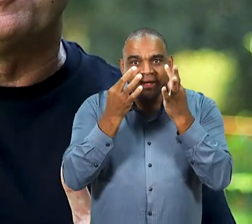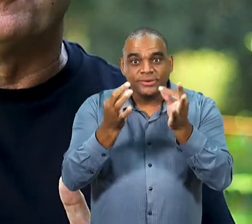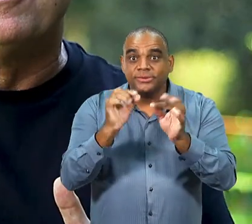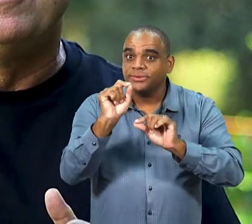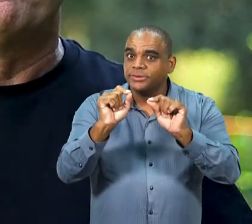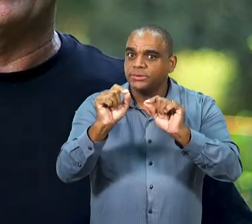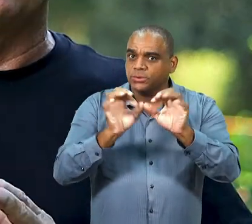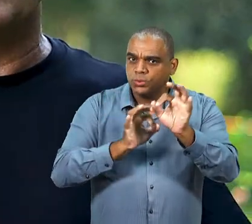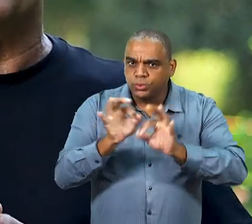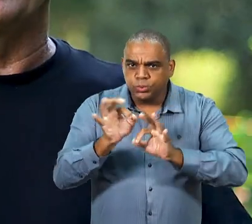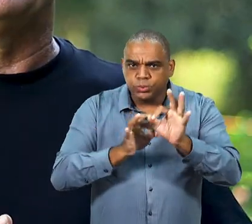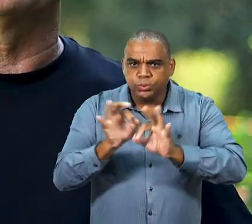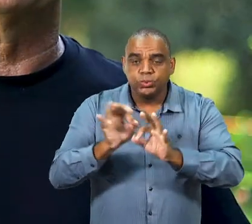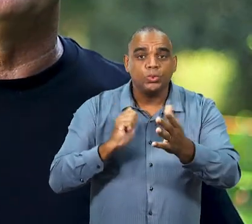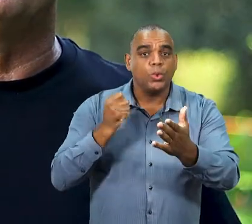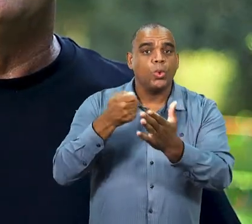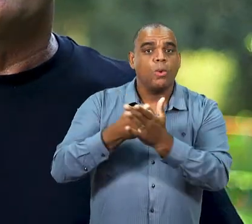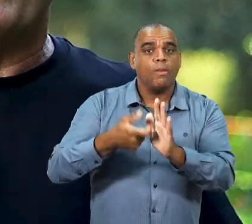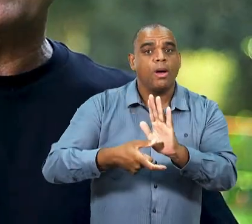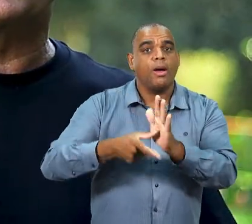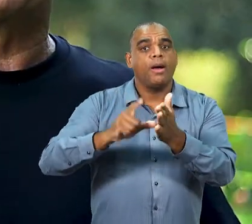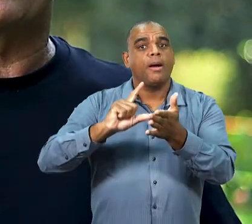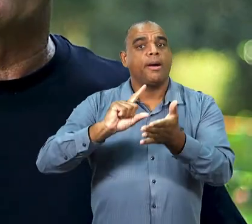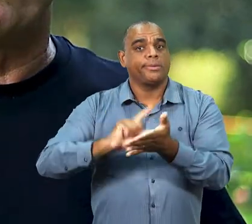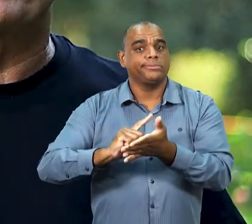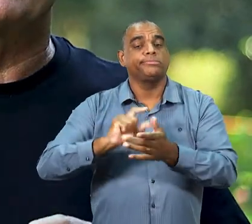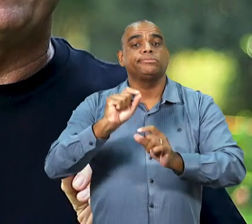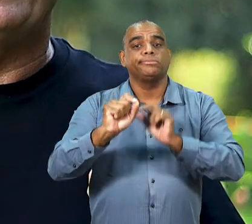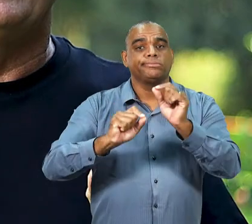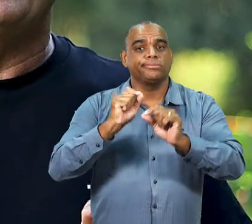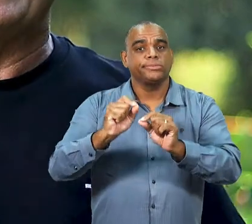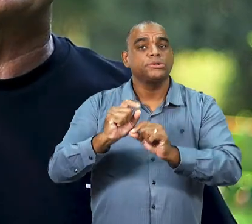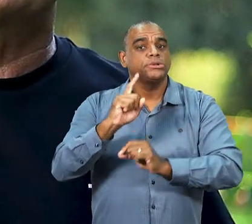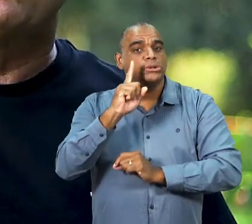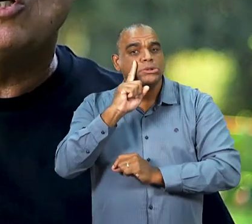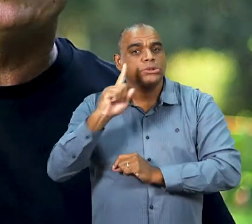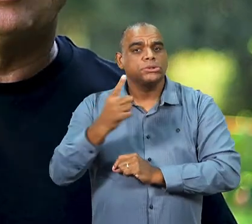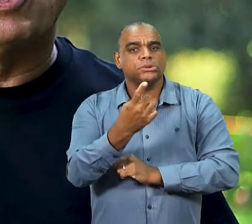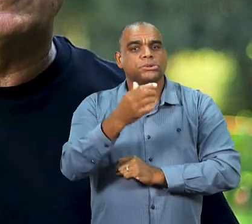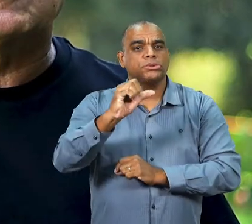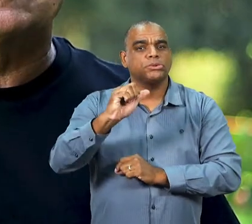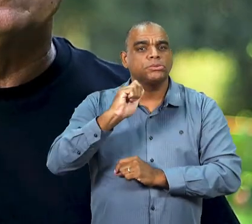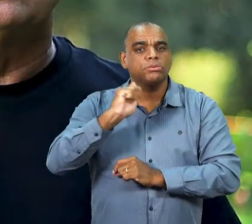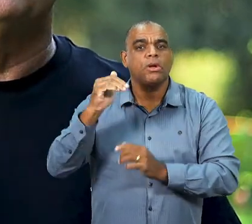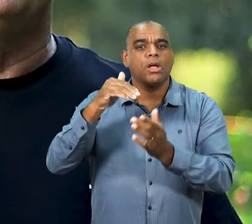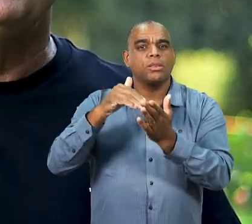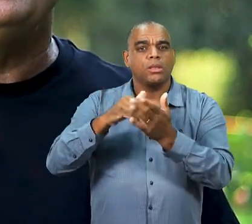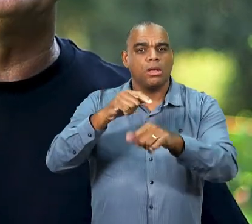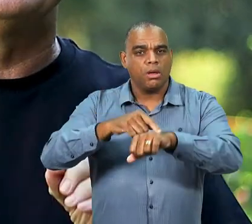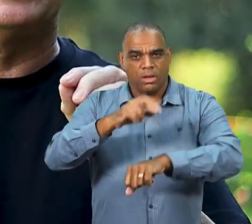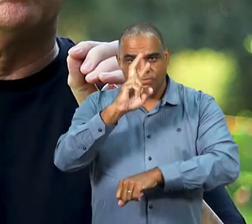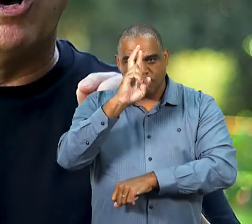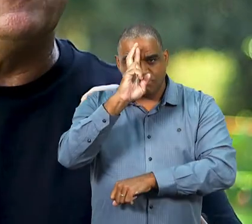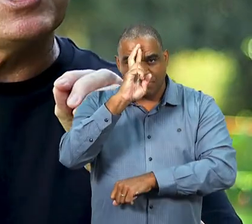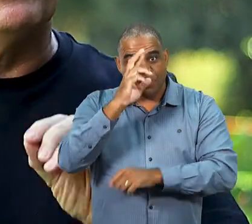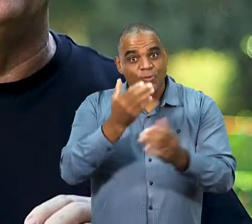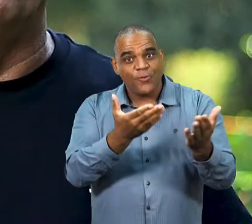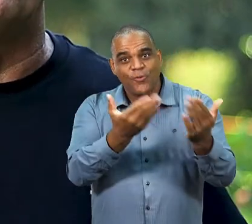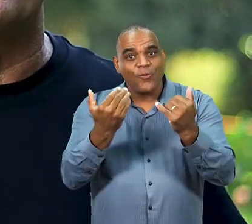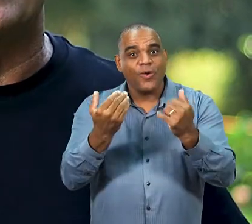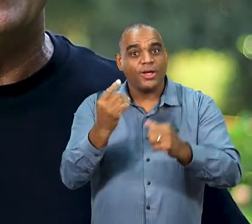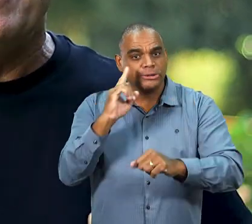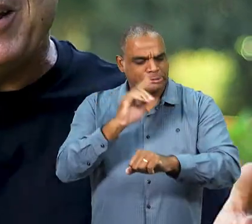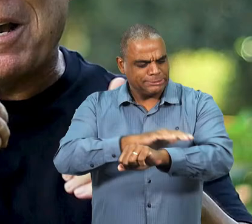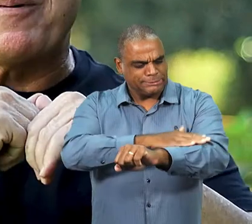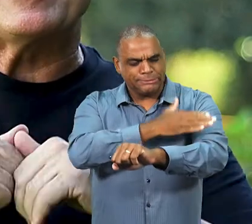E atenção, para nossa organização, faça a sua compra até às 12 horas do dia 19 de